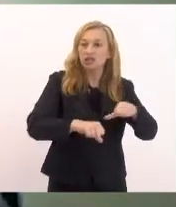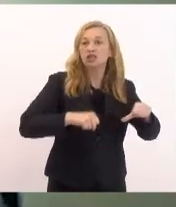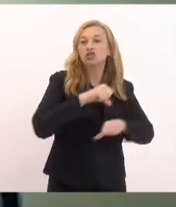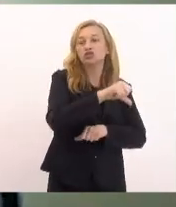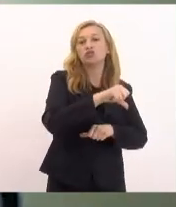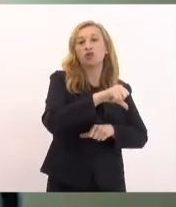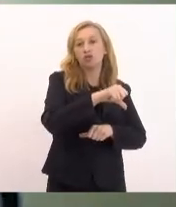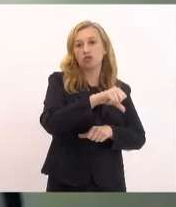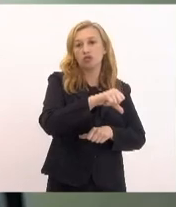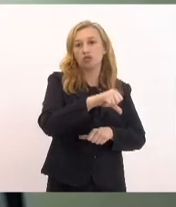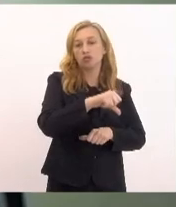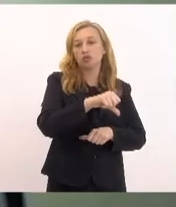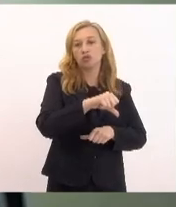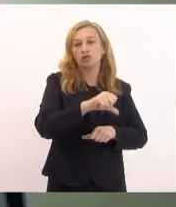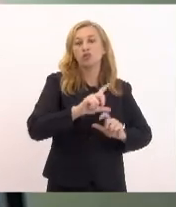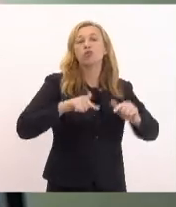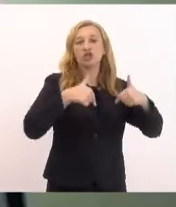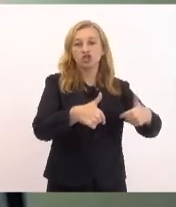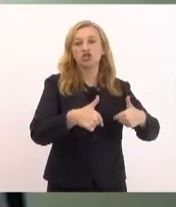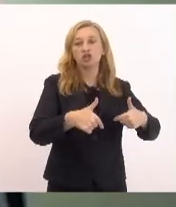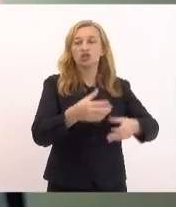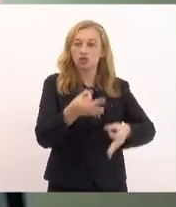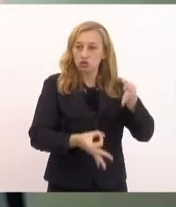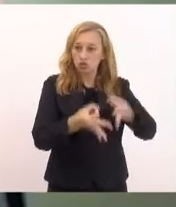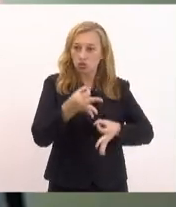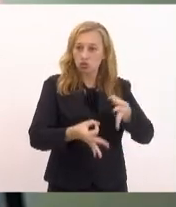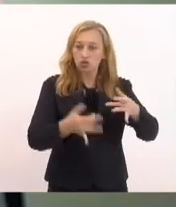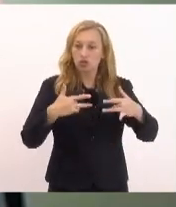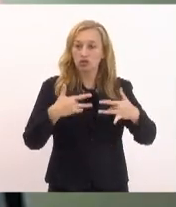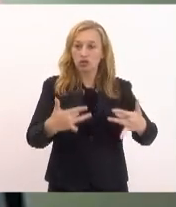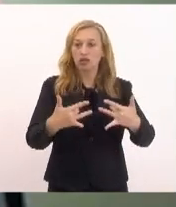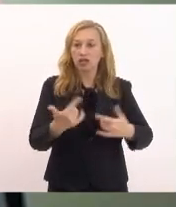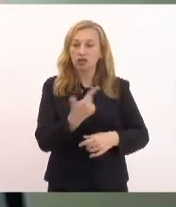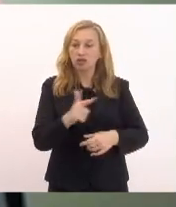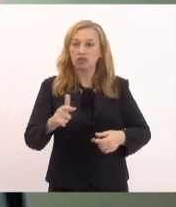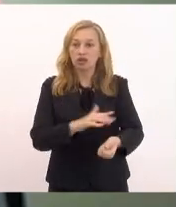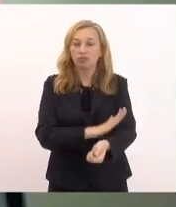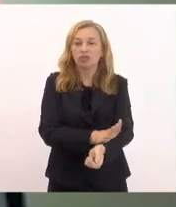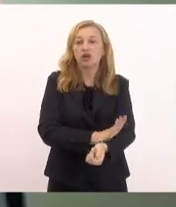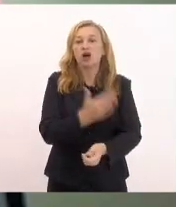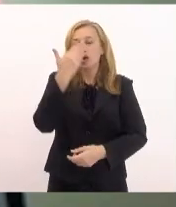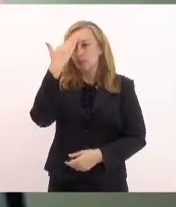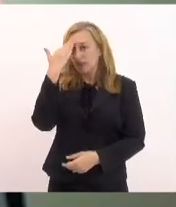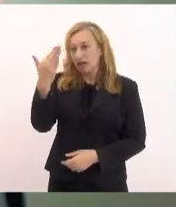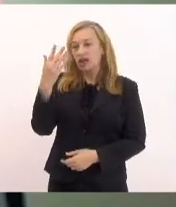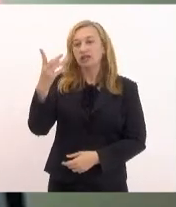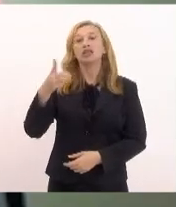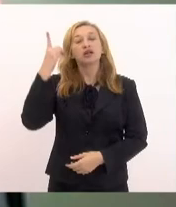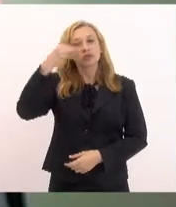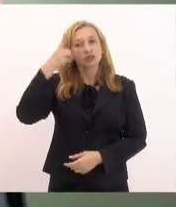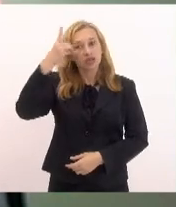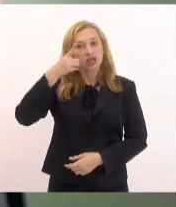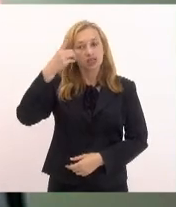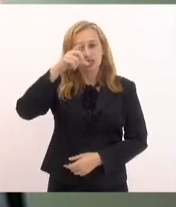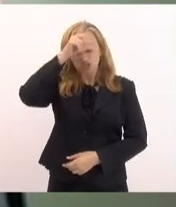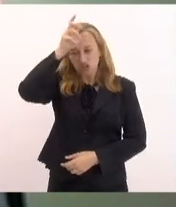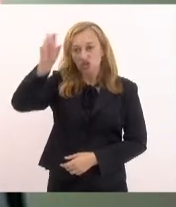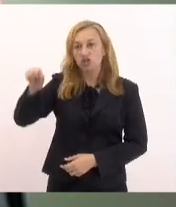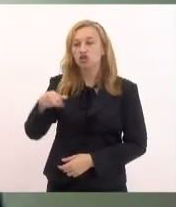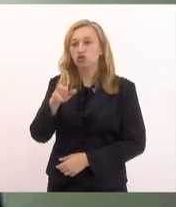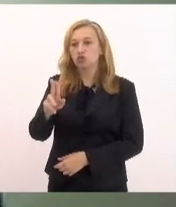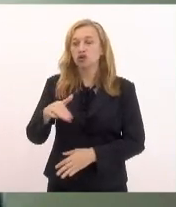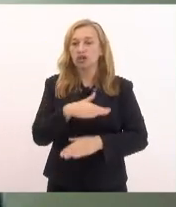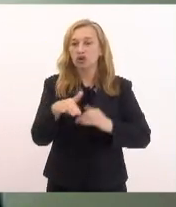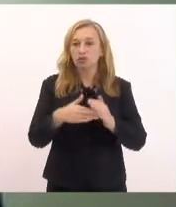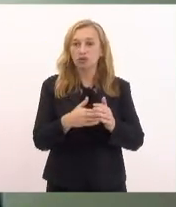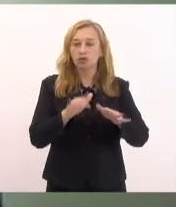numa nação, numa ação justa, solidária e sem preconceito. Obrigada, deputada Tia Ju, e obrigada a todas e todos que nos